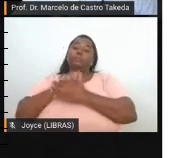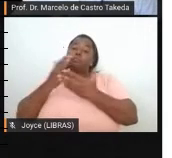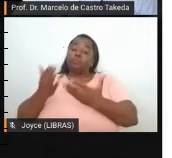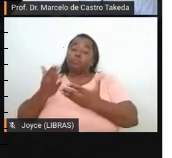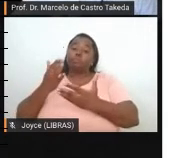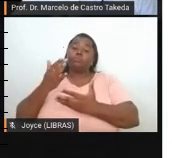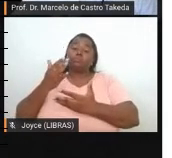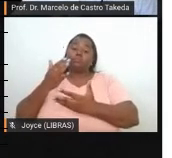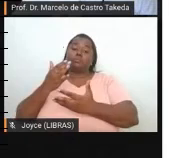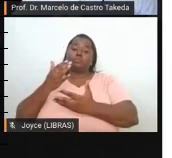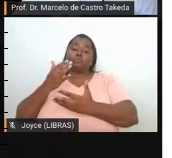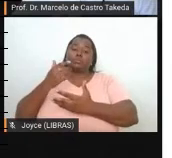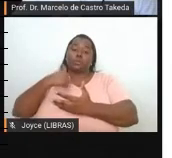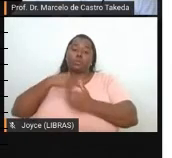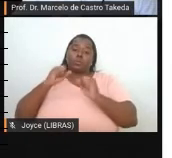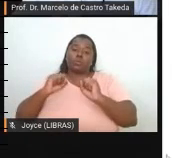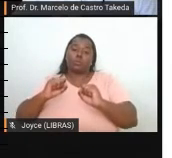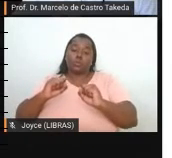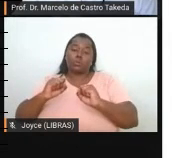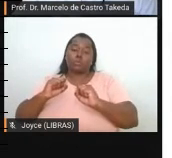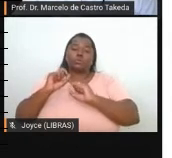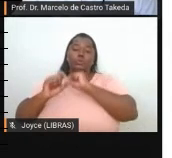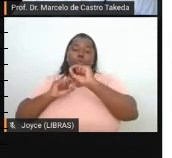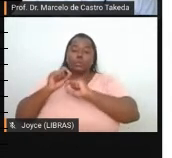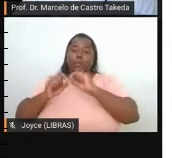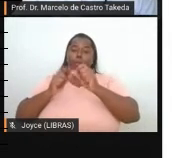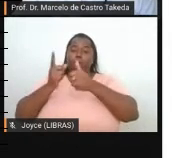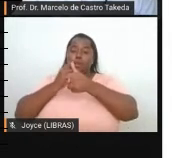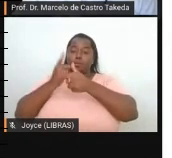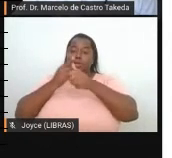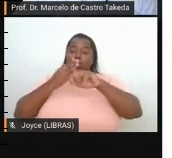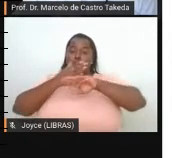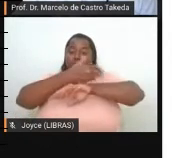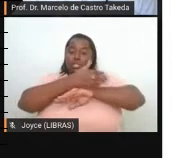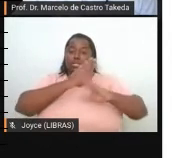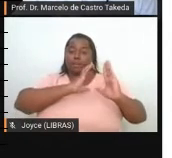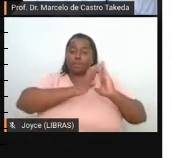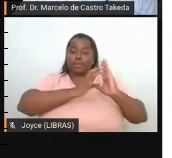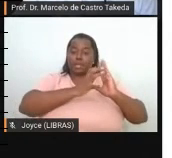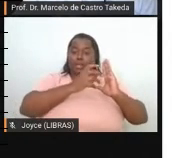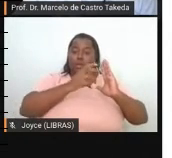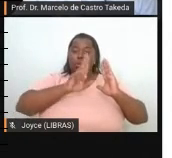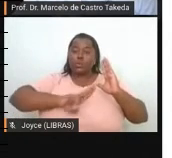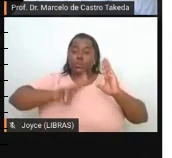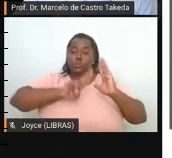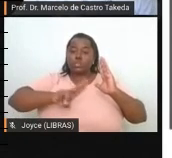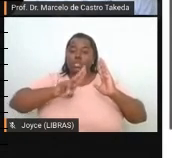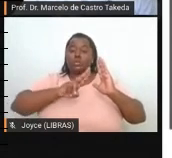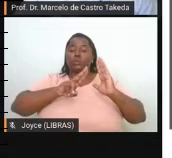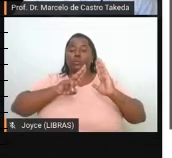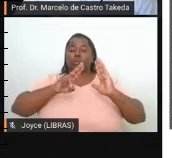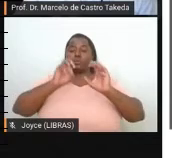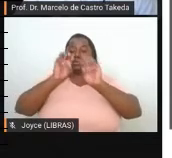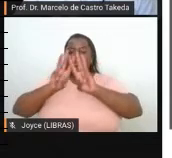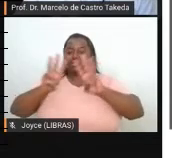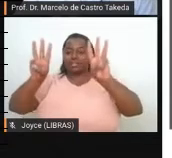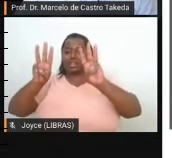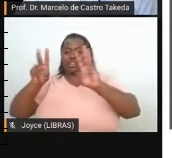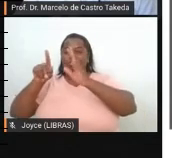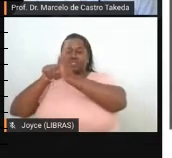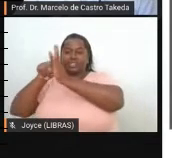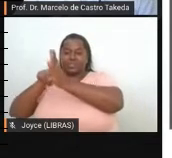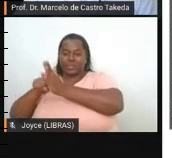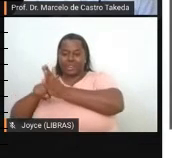então, eu posso acessar o banco de questões a partir direto da página do questionário, ou a gente